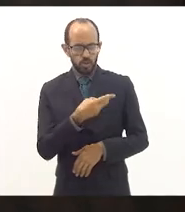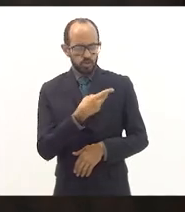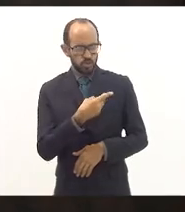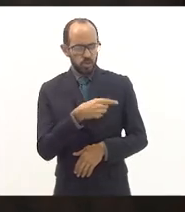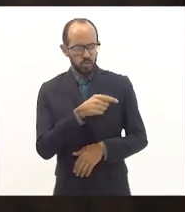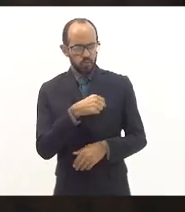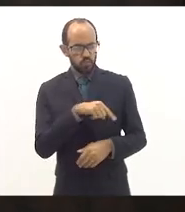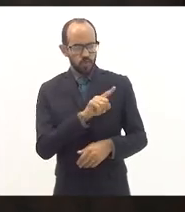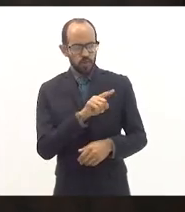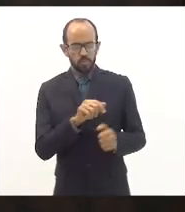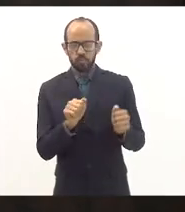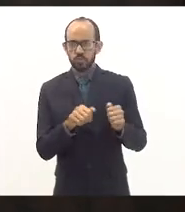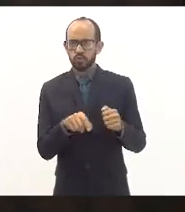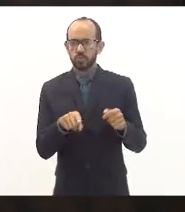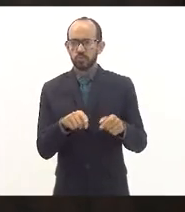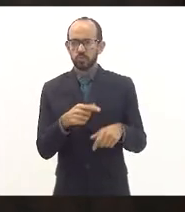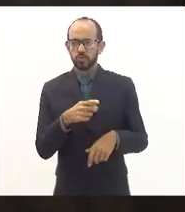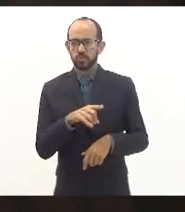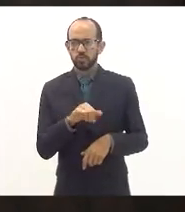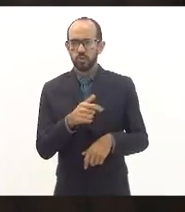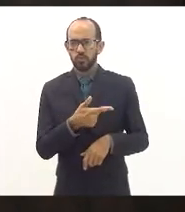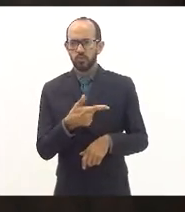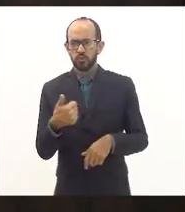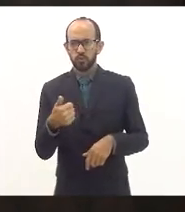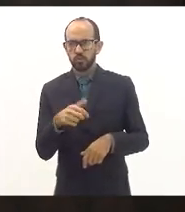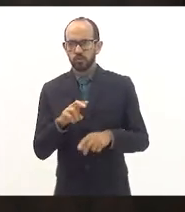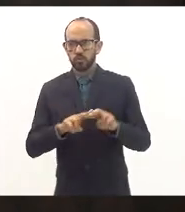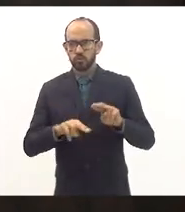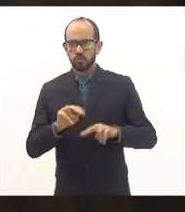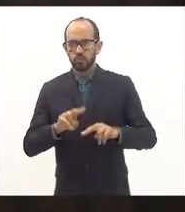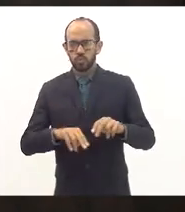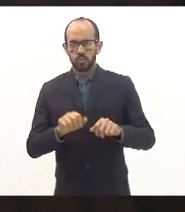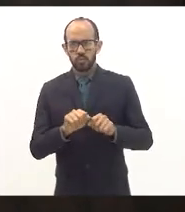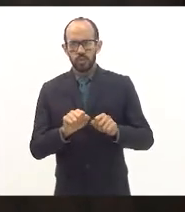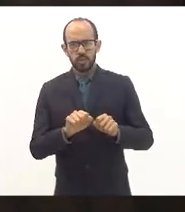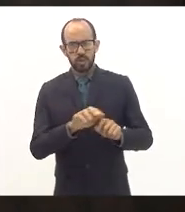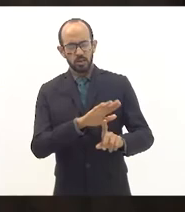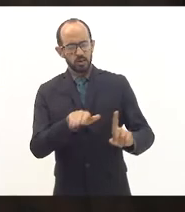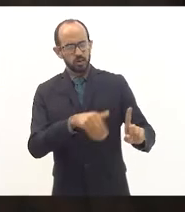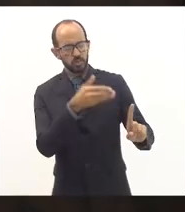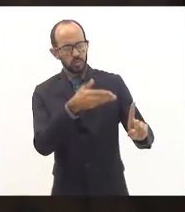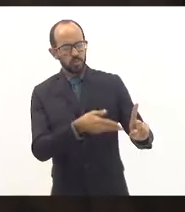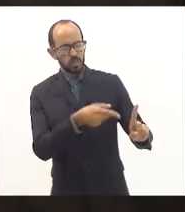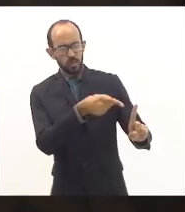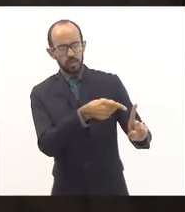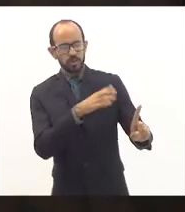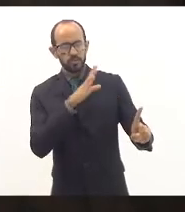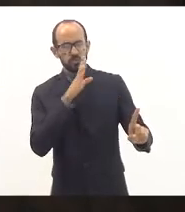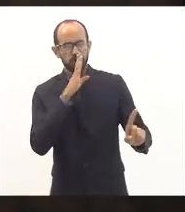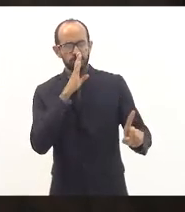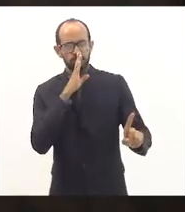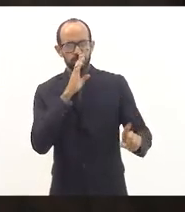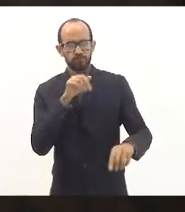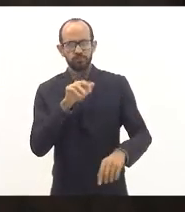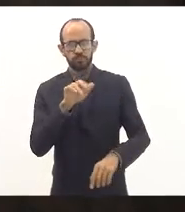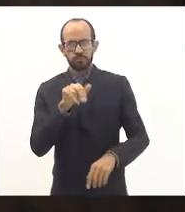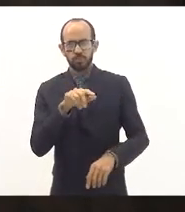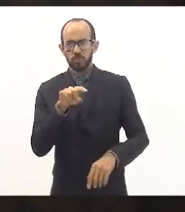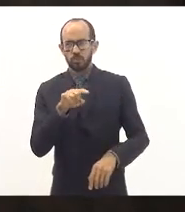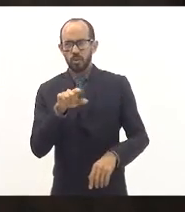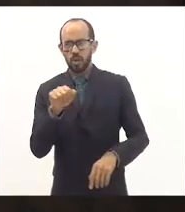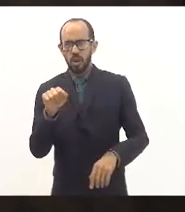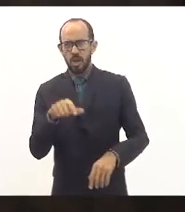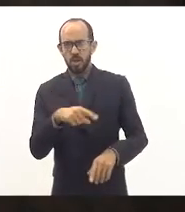lá no dia 21 de junho, né, fazendo a nossa homenagem silenciosa ao Brizola. Você que,